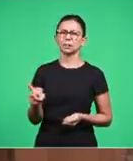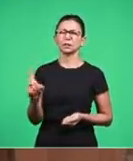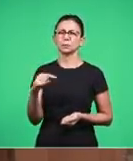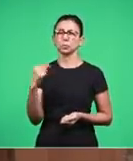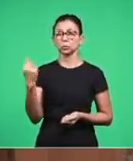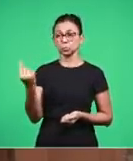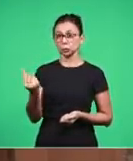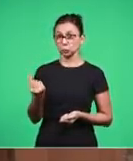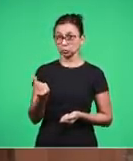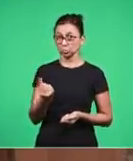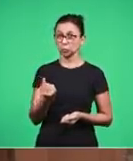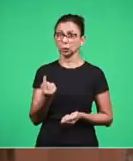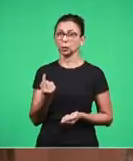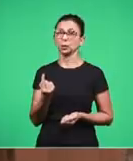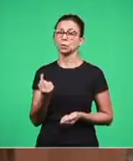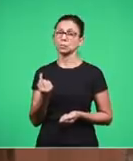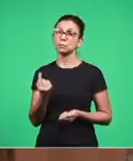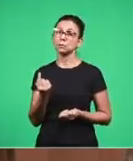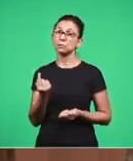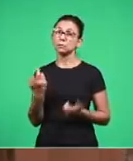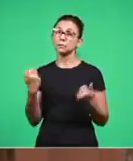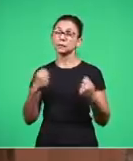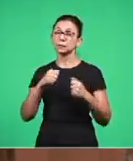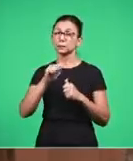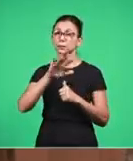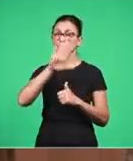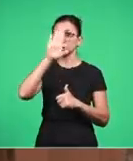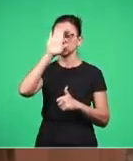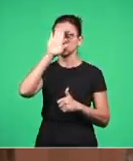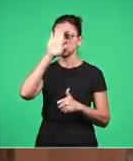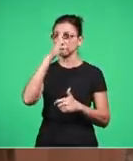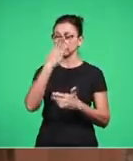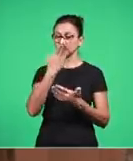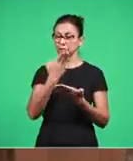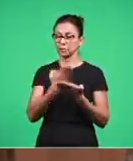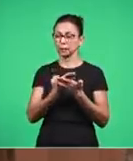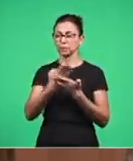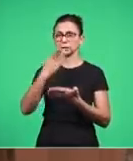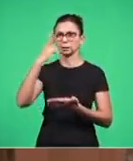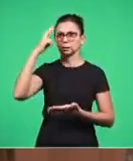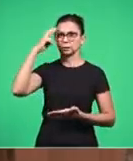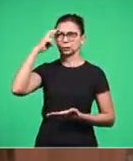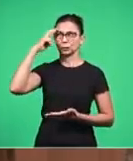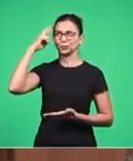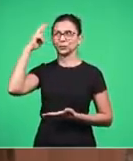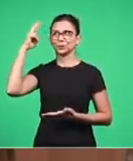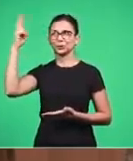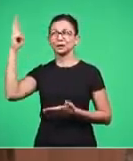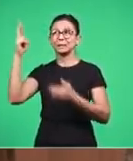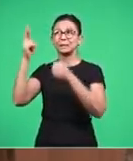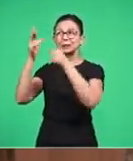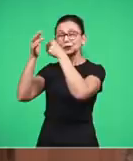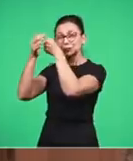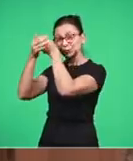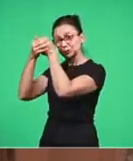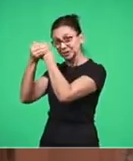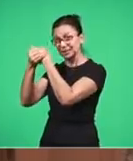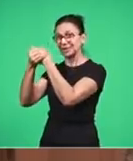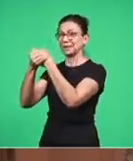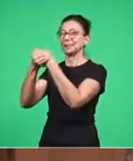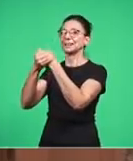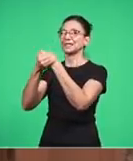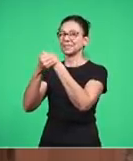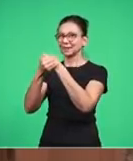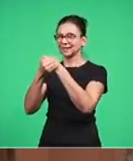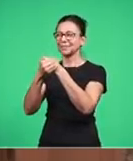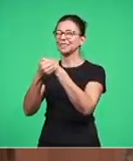estamos debaixo das asas, da sombra do Senhor, do refúgio do Senhor, do abrigo do Senhor, e por isso a